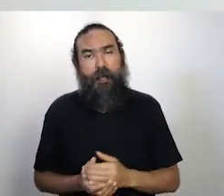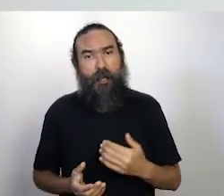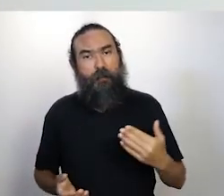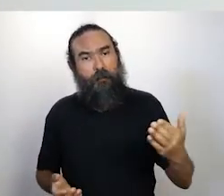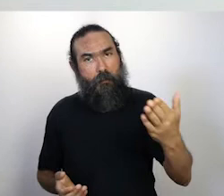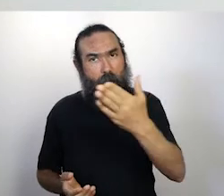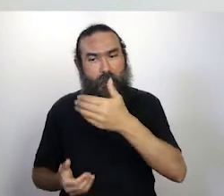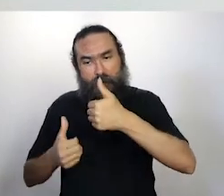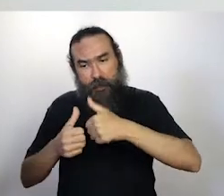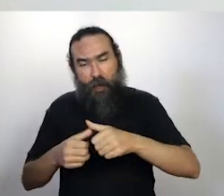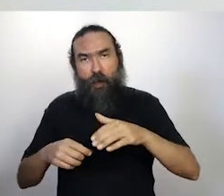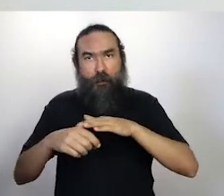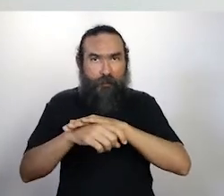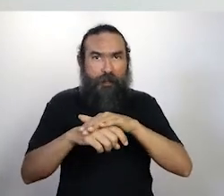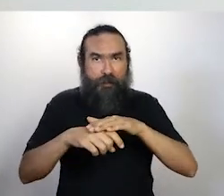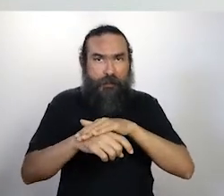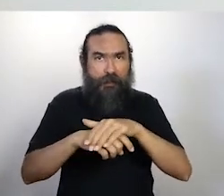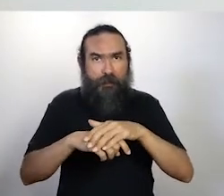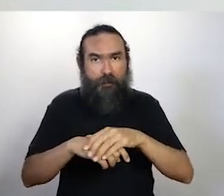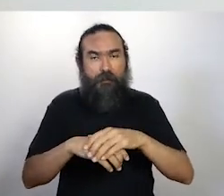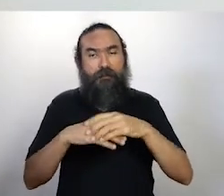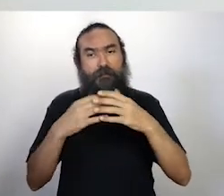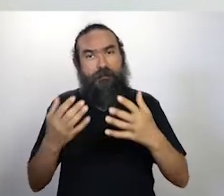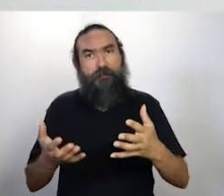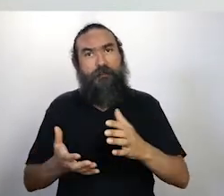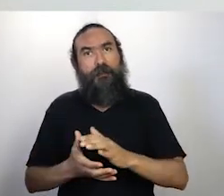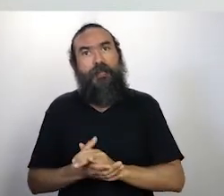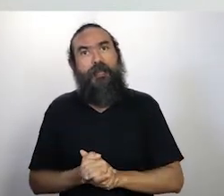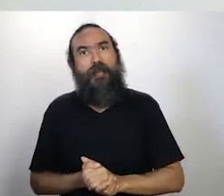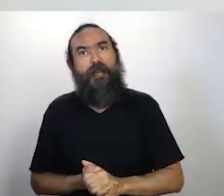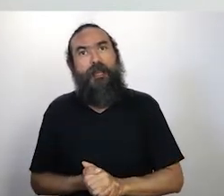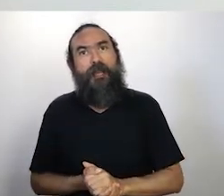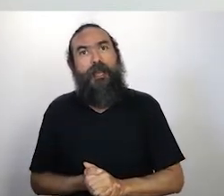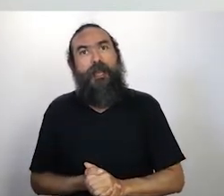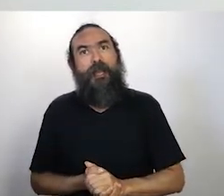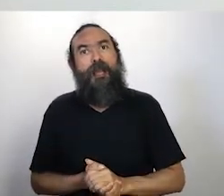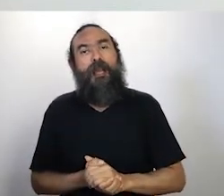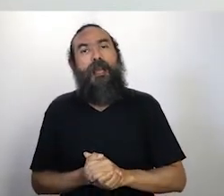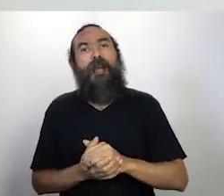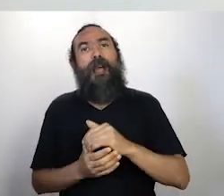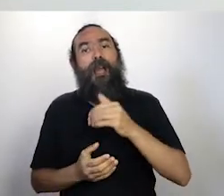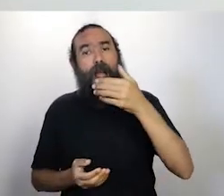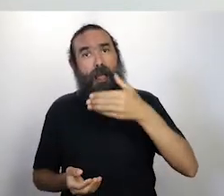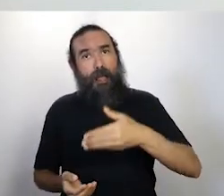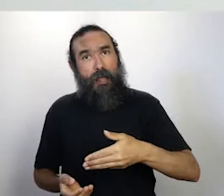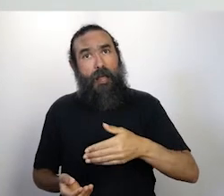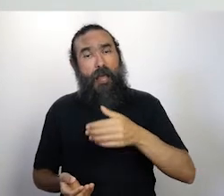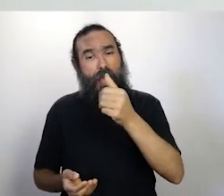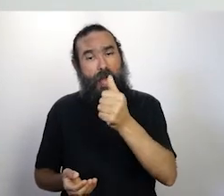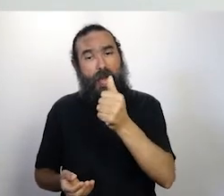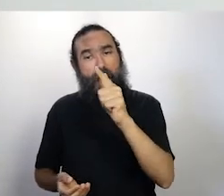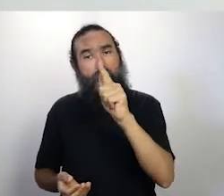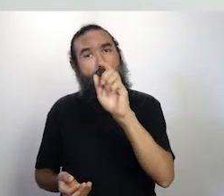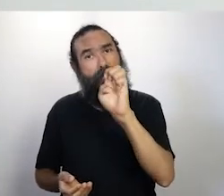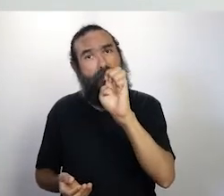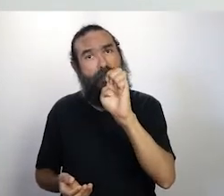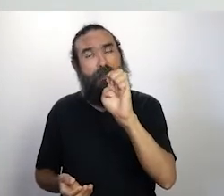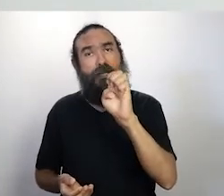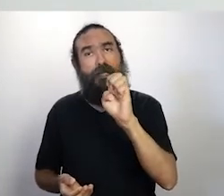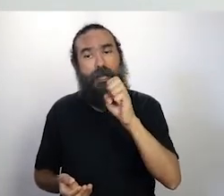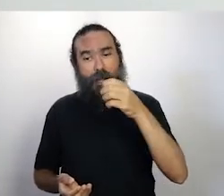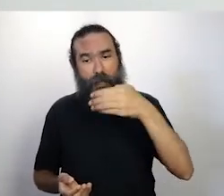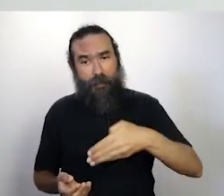da nossa conversa, sou da AGE, que é uma associação de jovens indígenas aqui local, aqui em